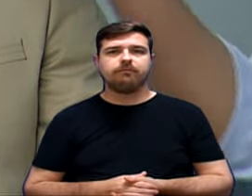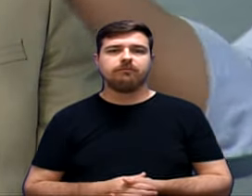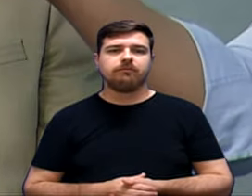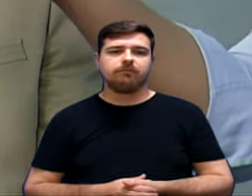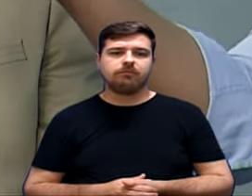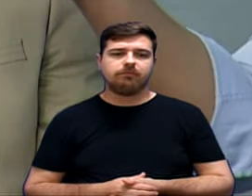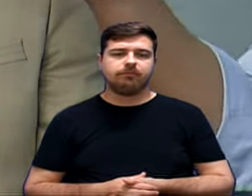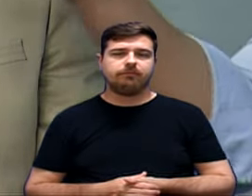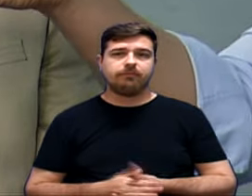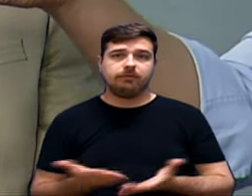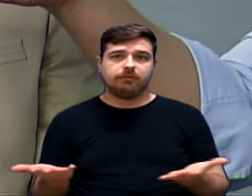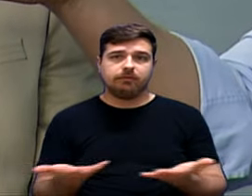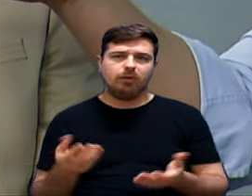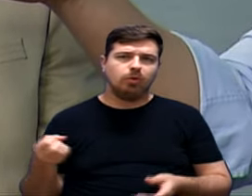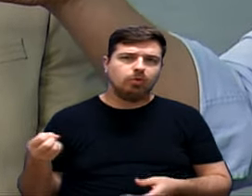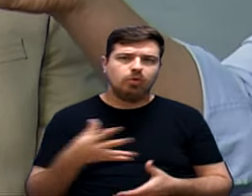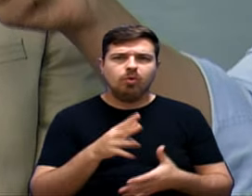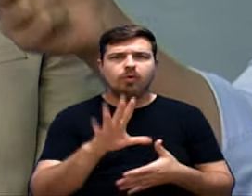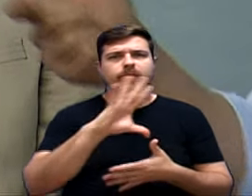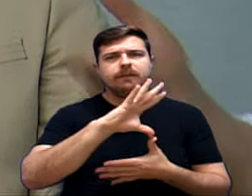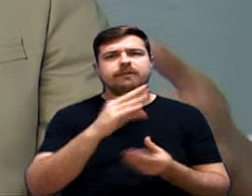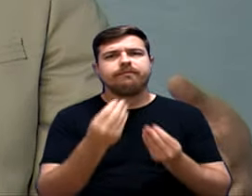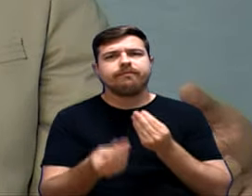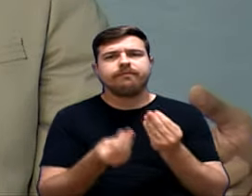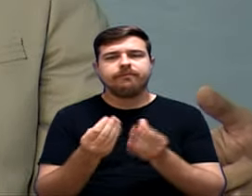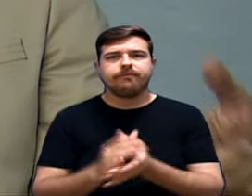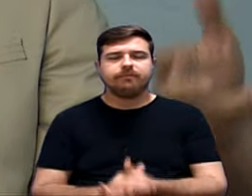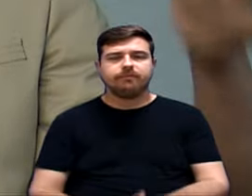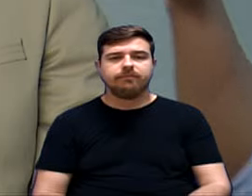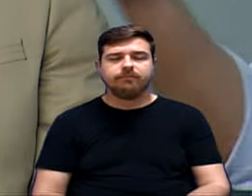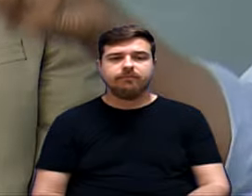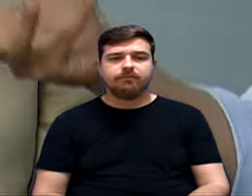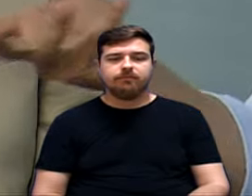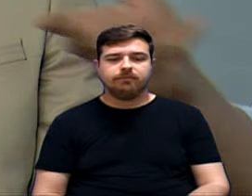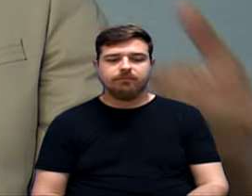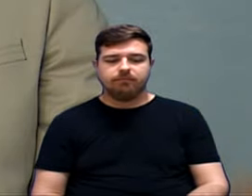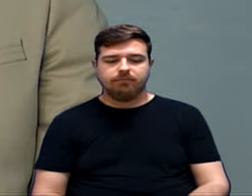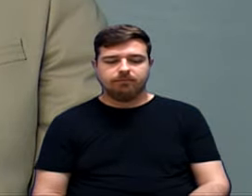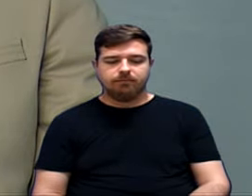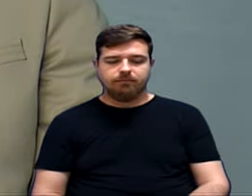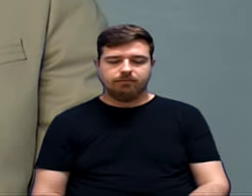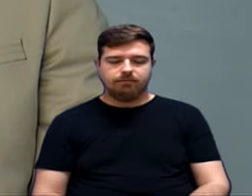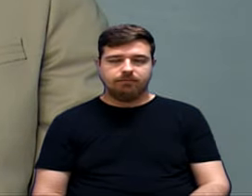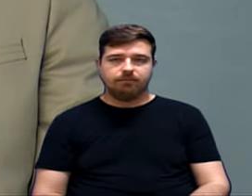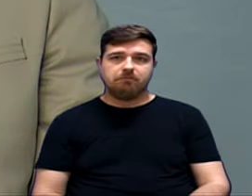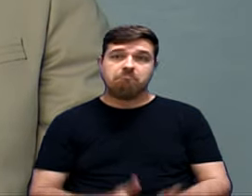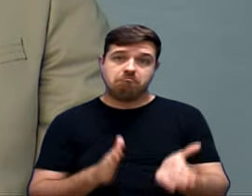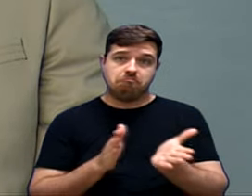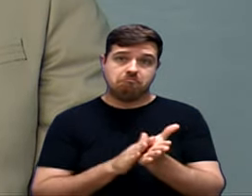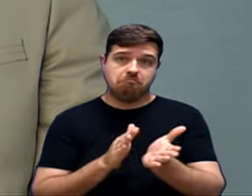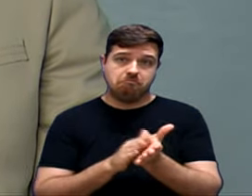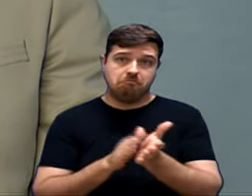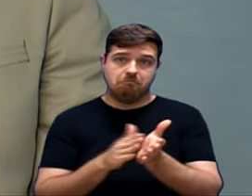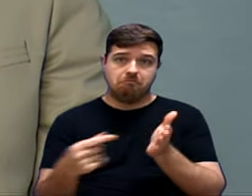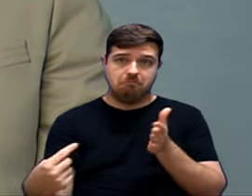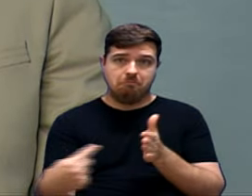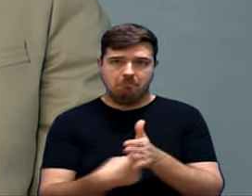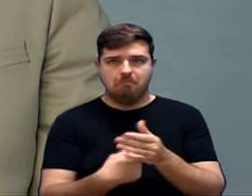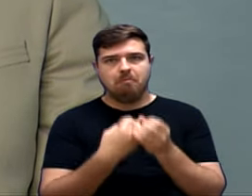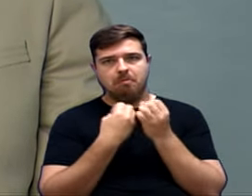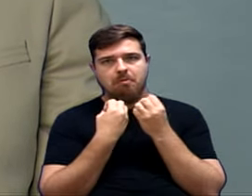nesse novo nesse novo macrozoneamento essa nova legislação vamos dizer assim é Parabéns pela pergunta vereadora A